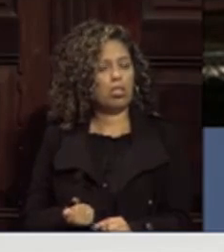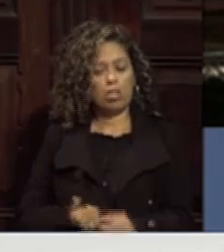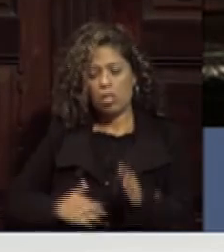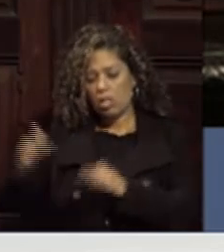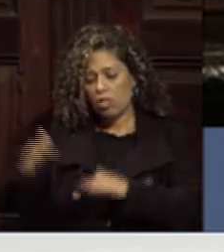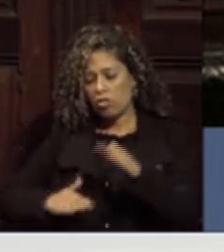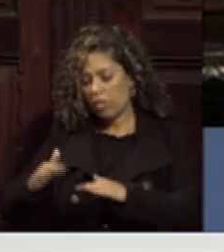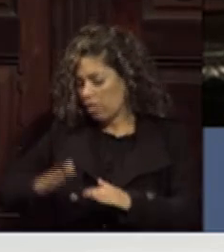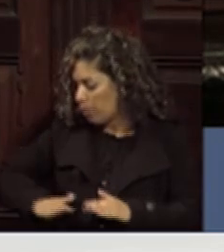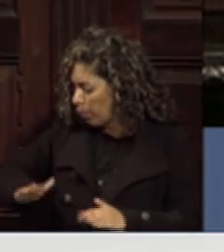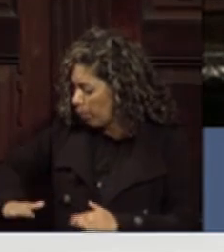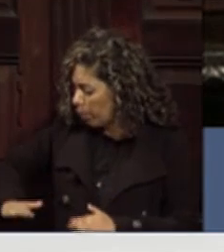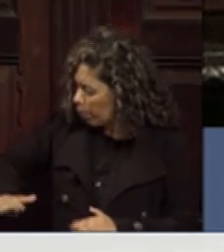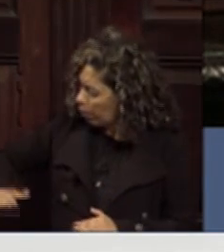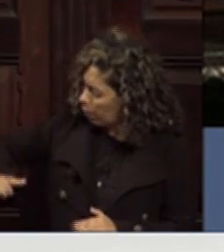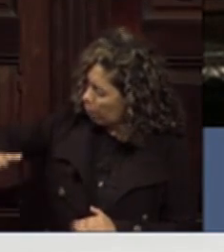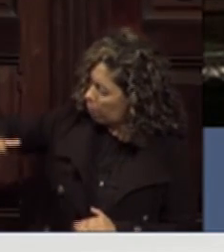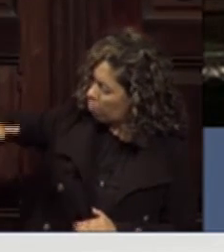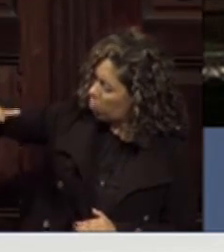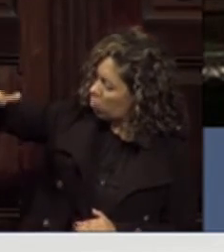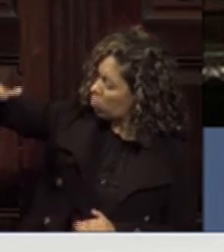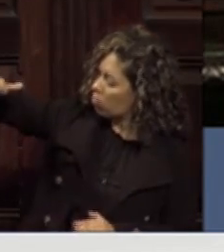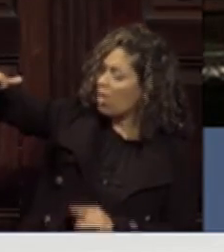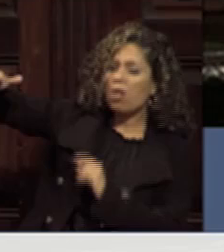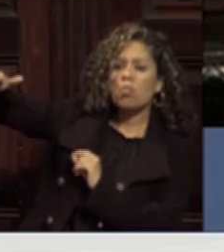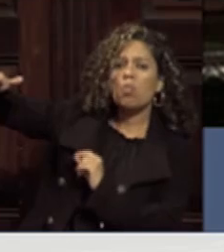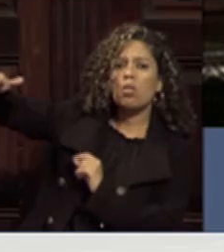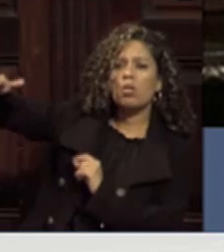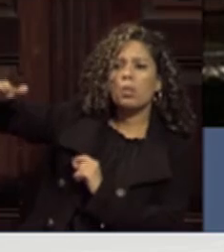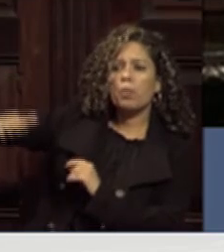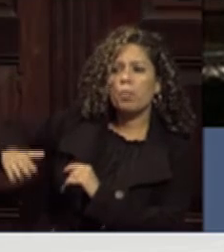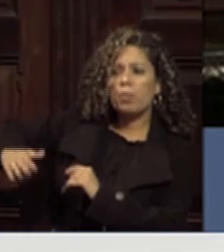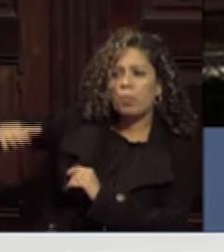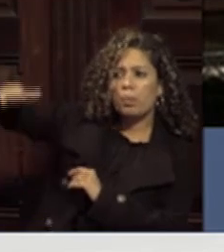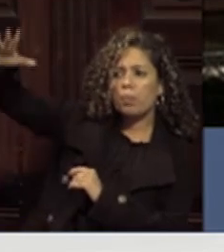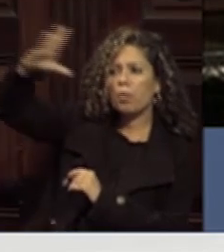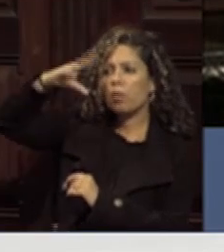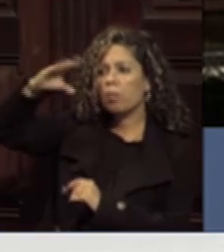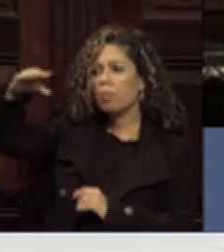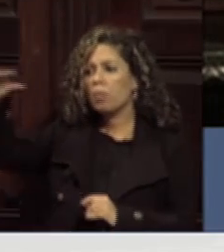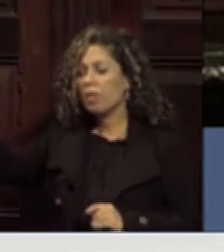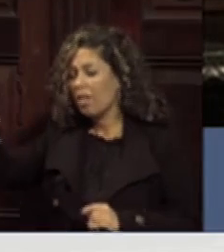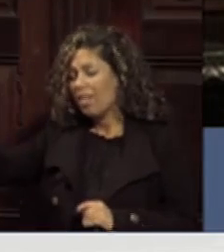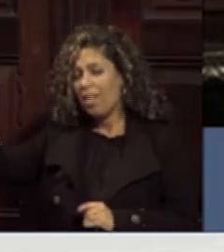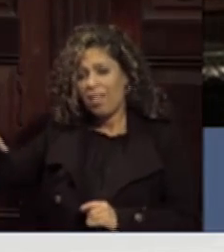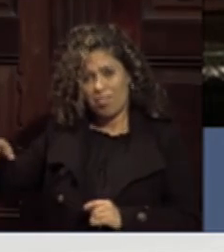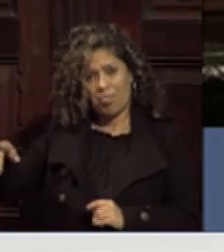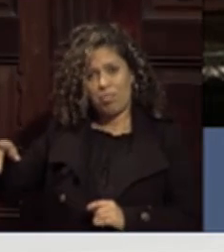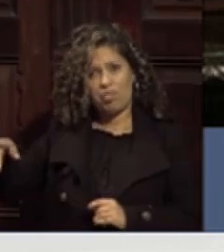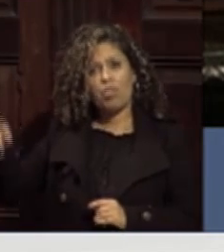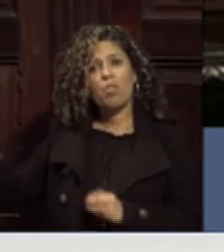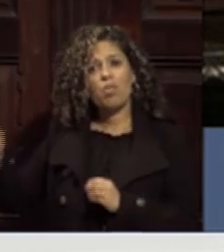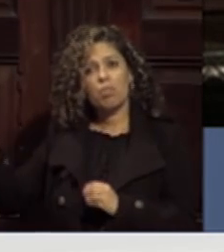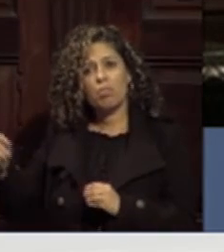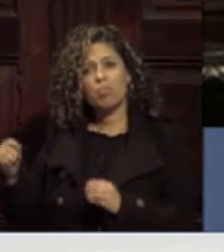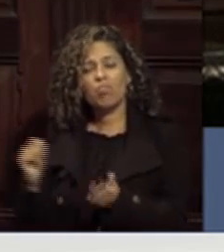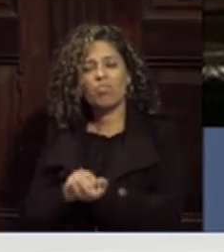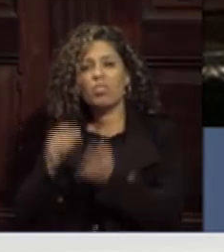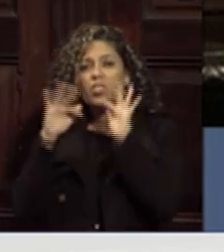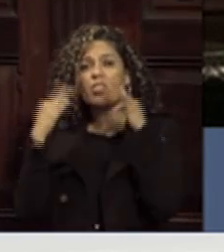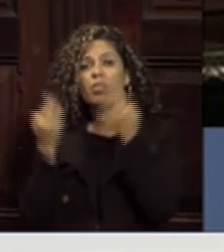e a adolescência abrigadas, crianças invisíveis, e registrar nesse